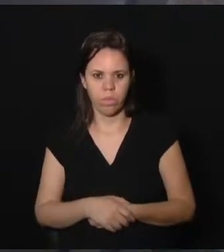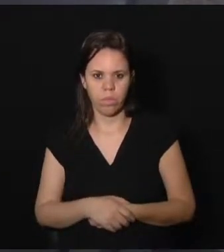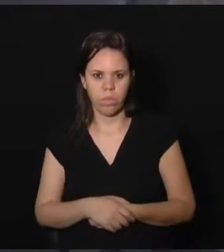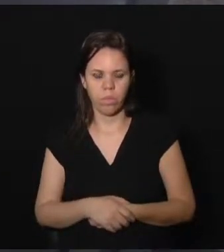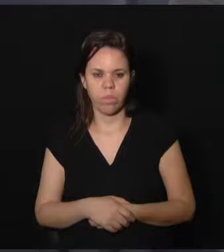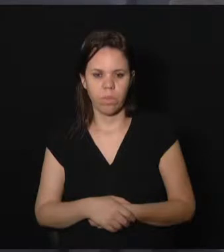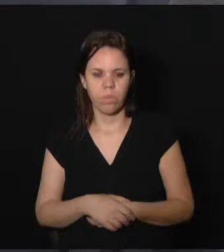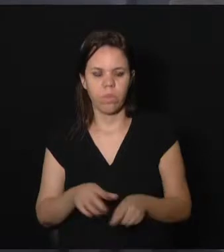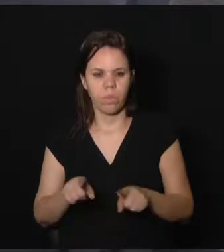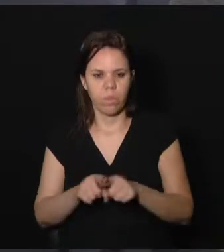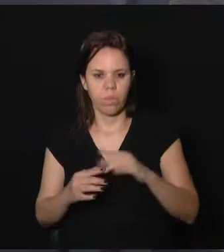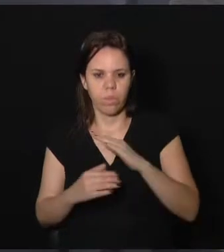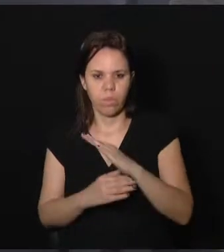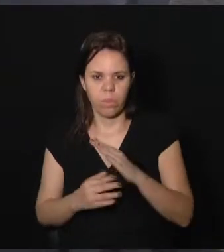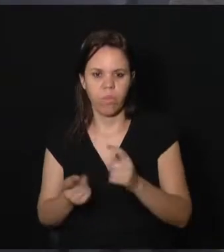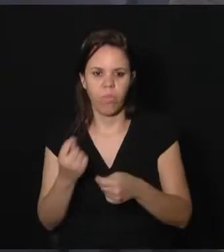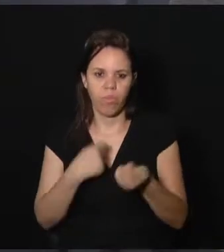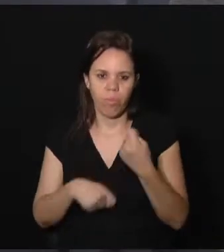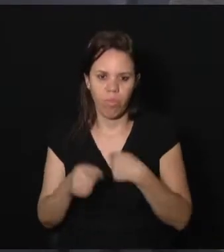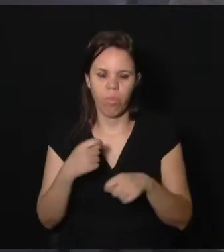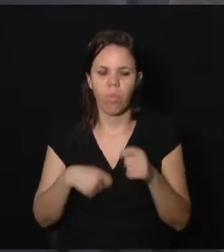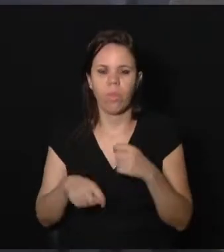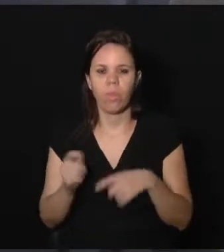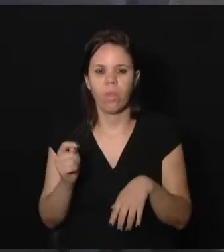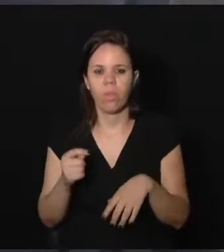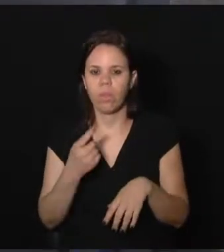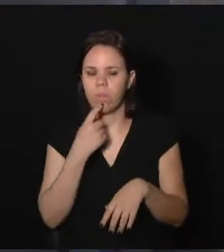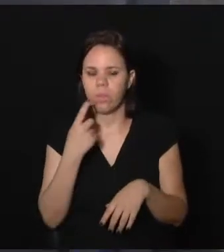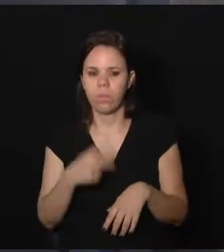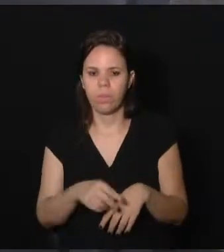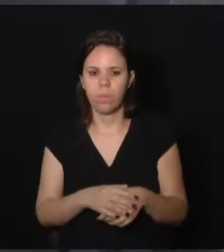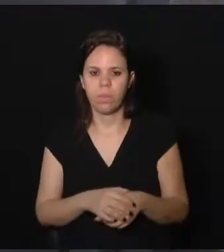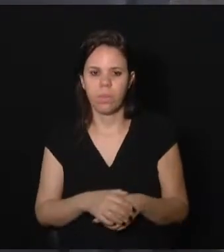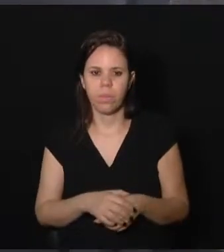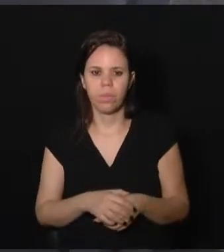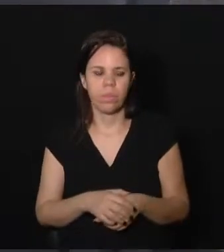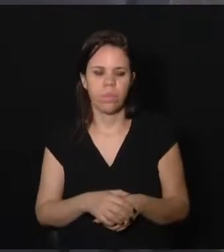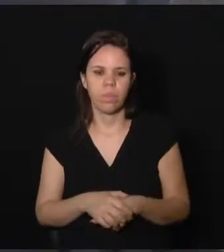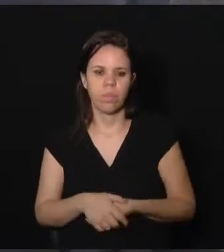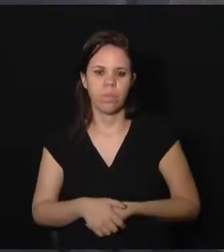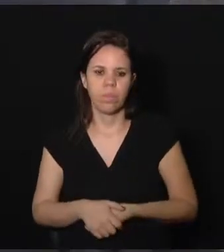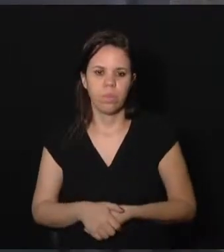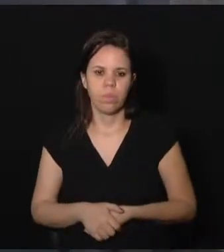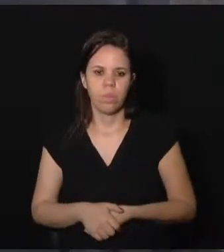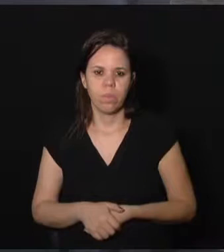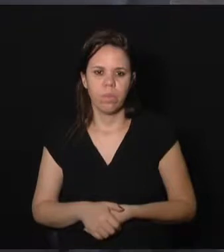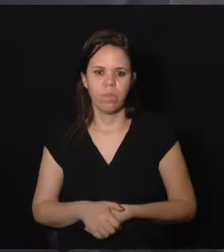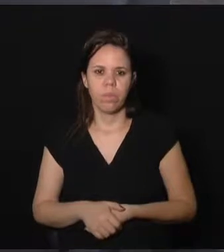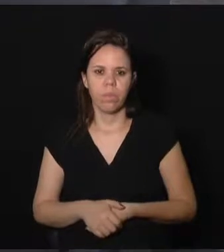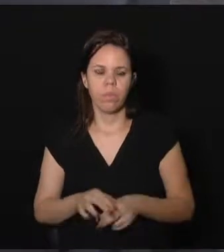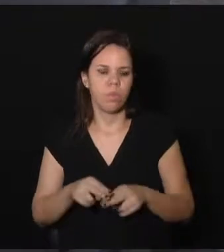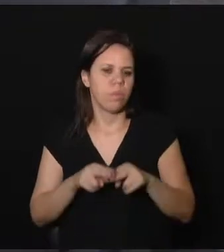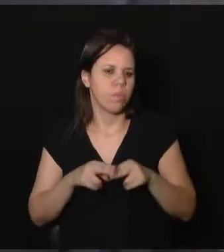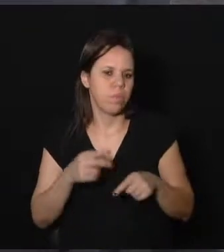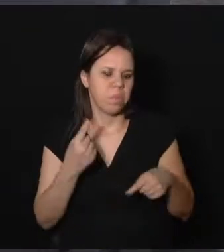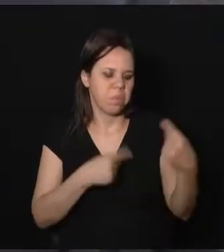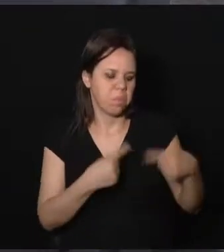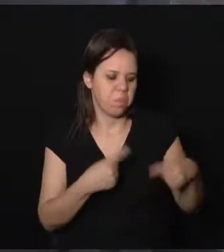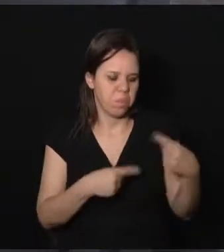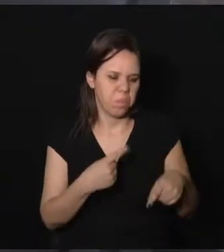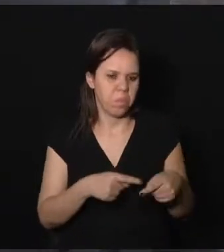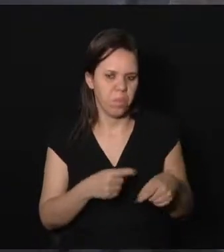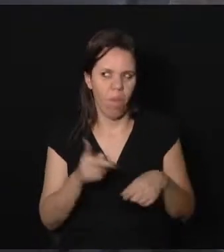de Comércio de Campinas, ela procura não mexer muito com a parte política do